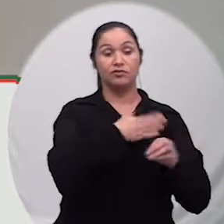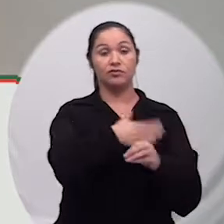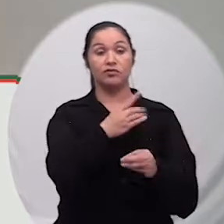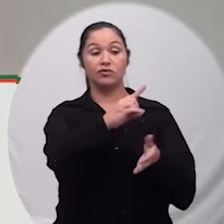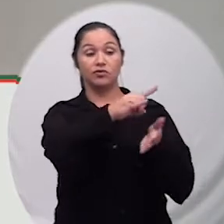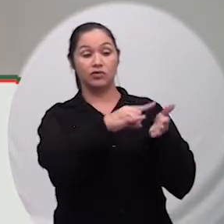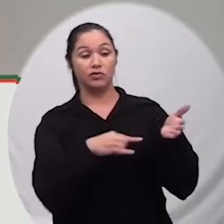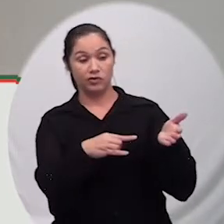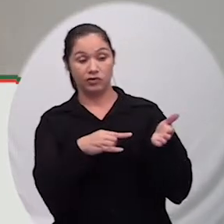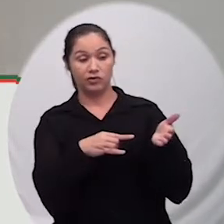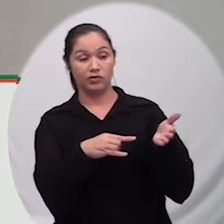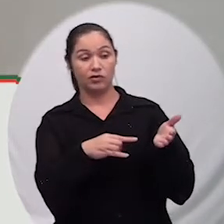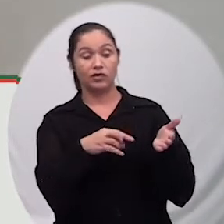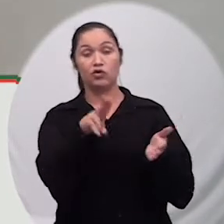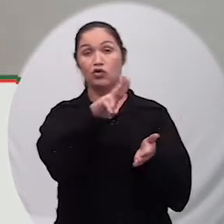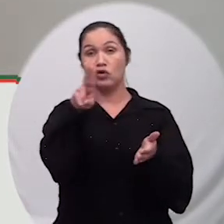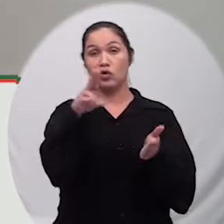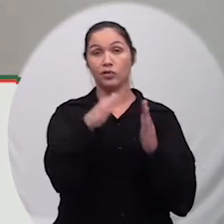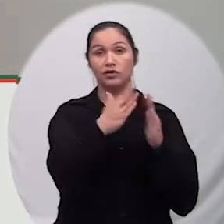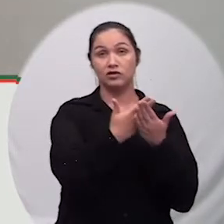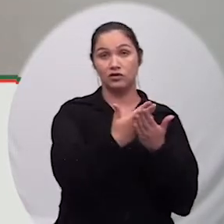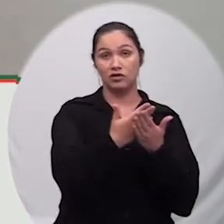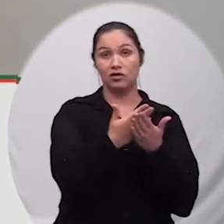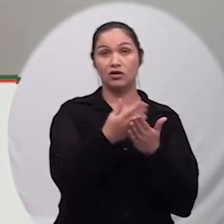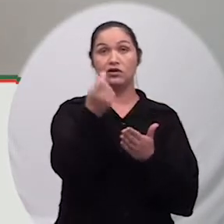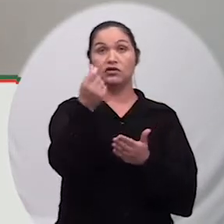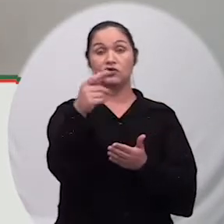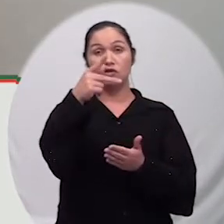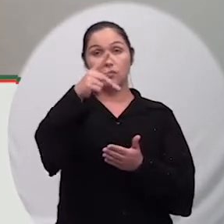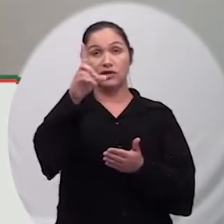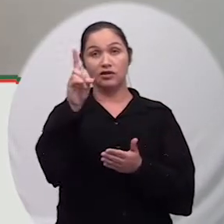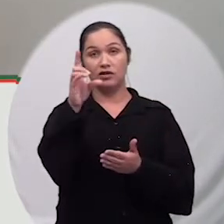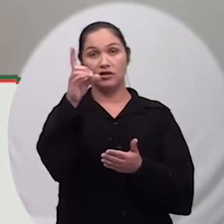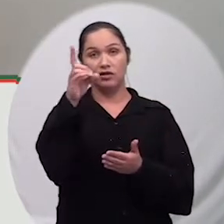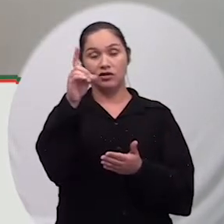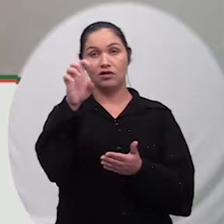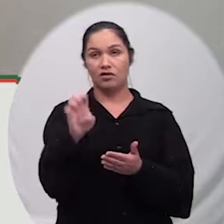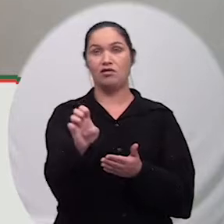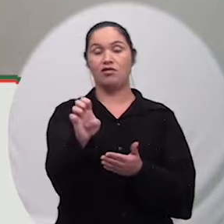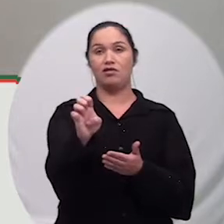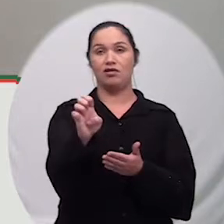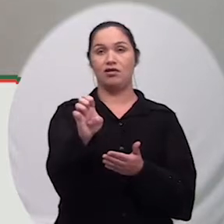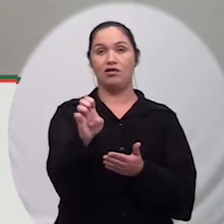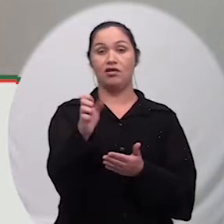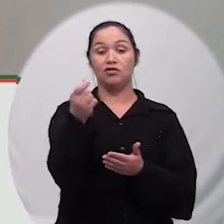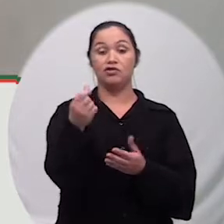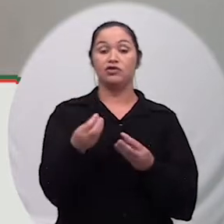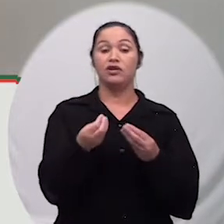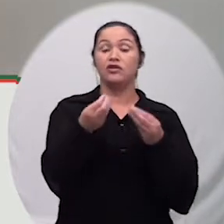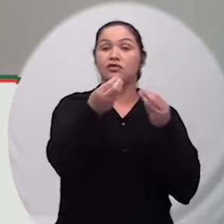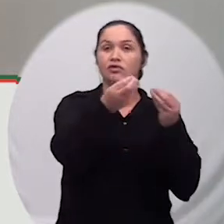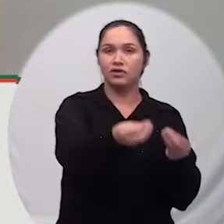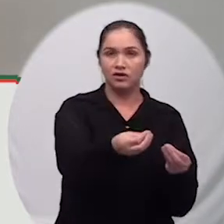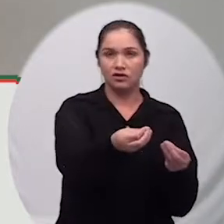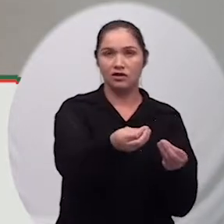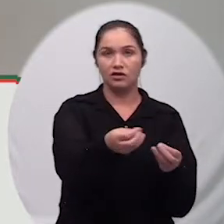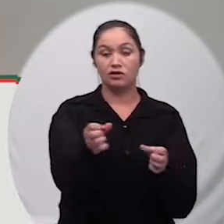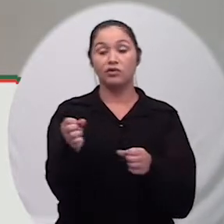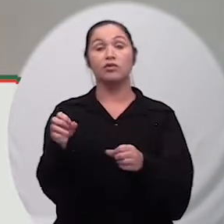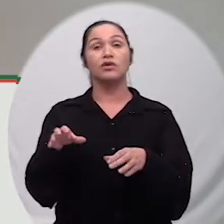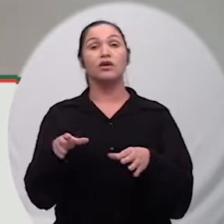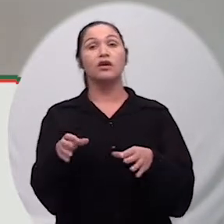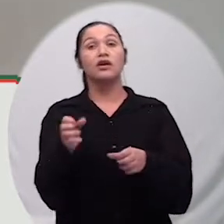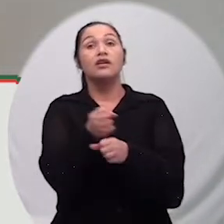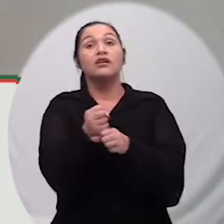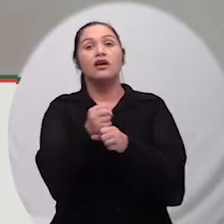o PDDE, e isso nos períodos de 2017 e 2018. Então, por conta disso,